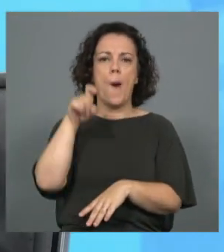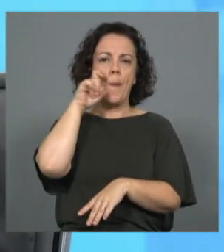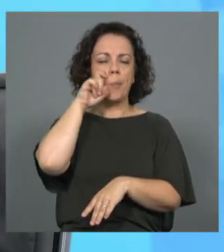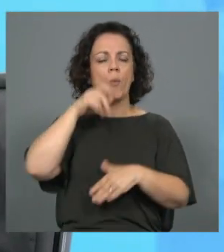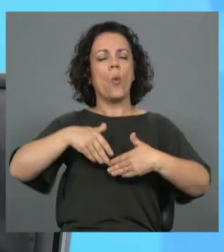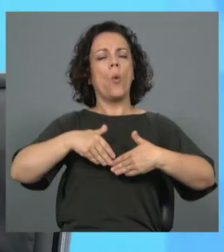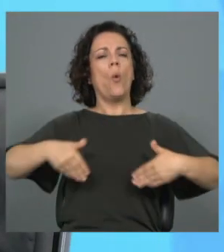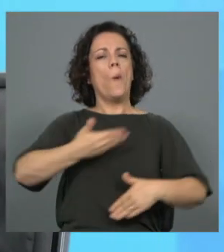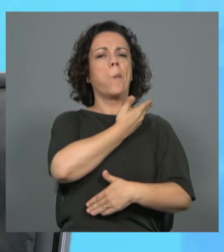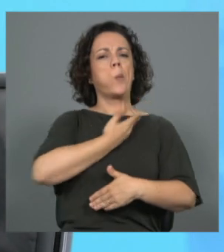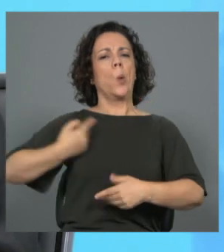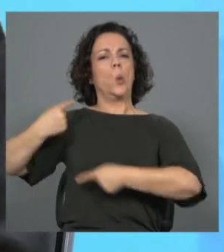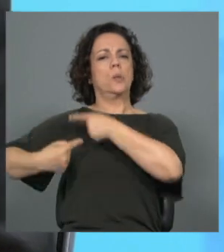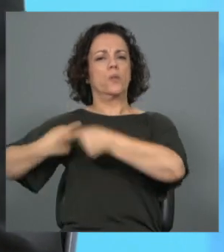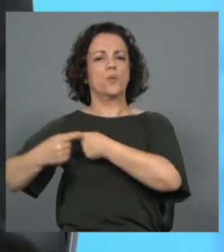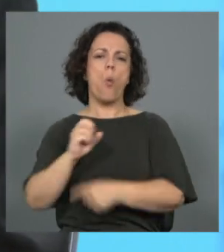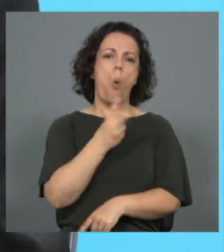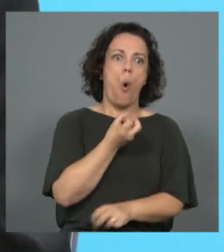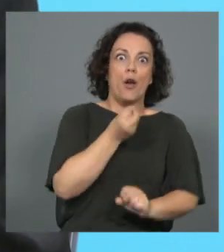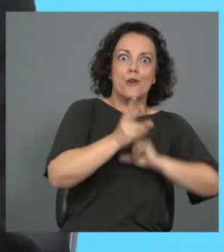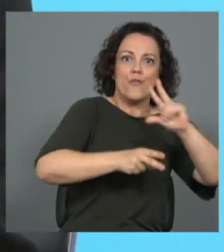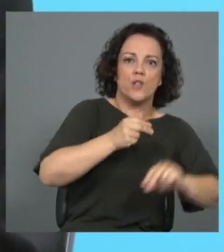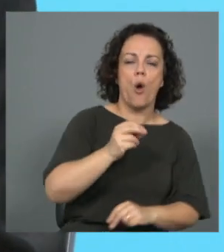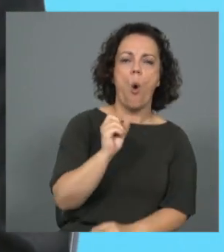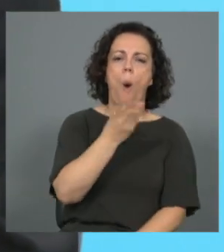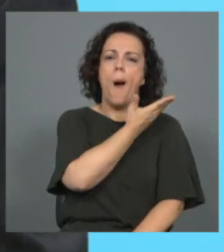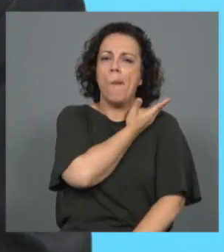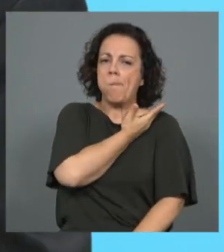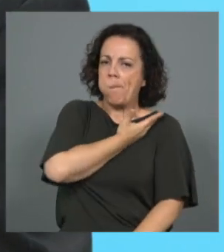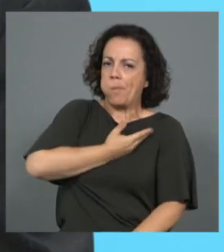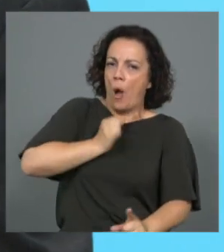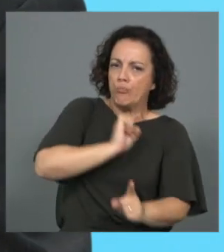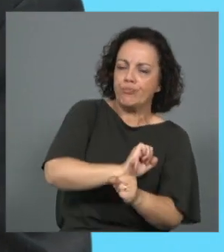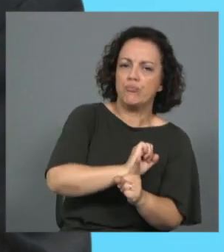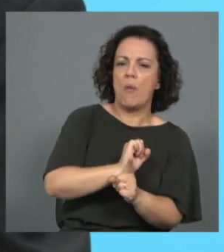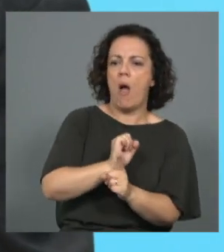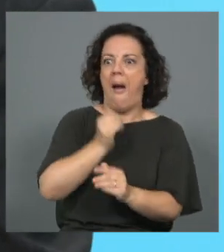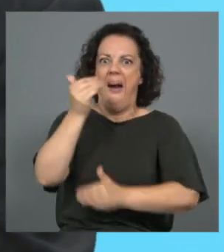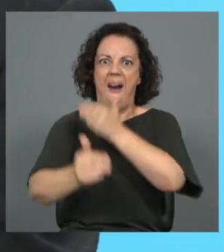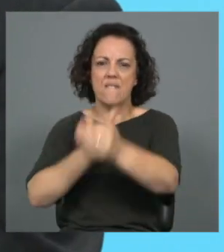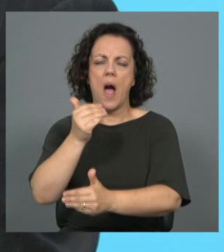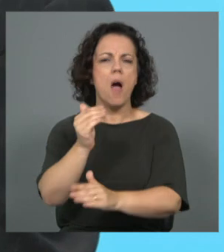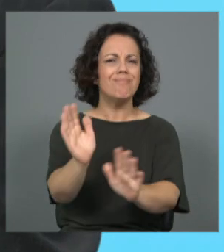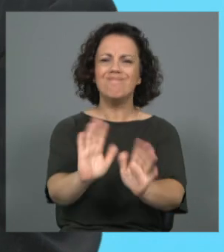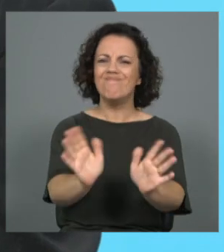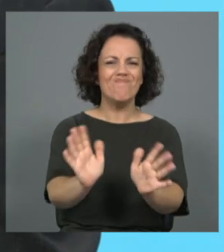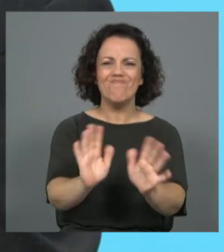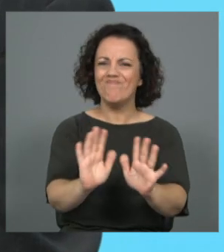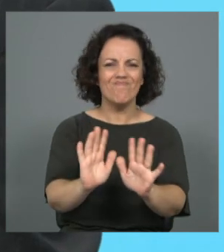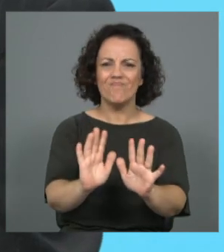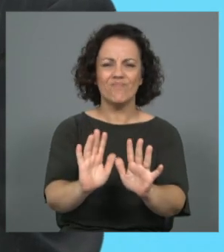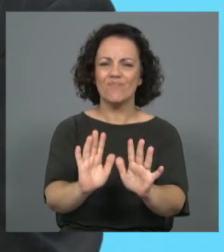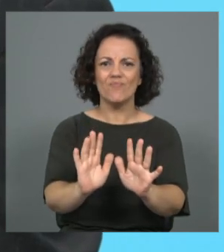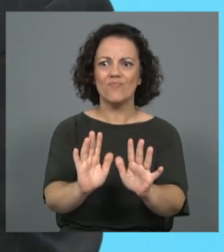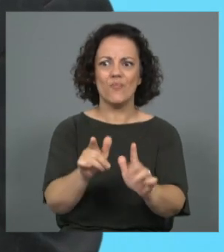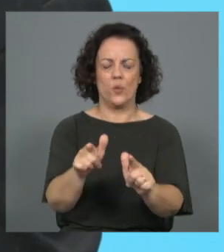ou inovadores, não é questão de tradicionalistas e avançados. Não, esta questão estava